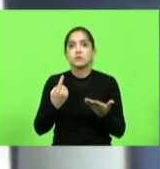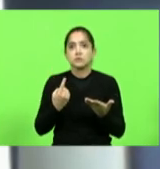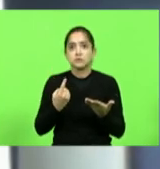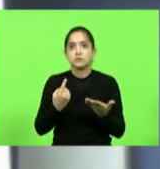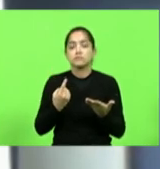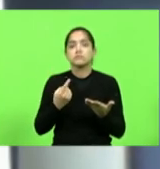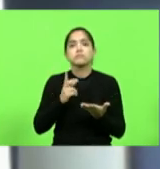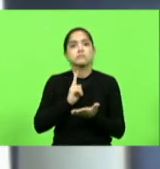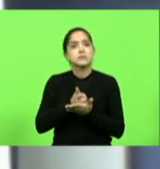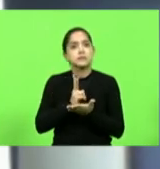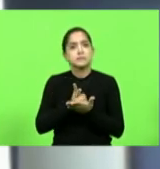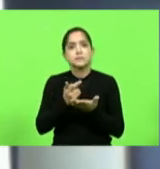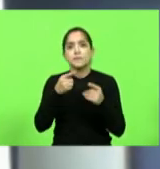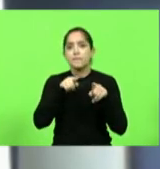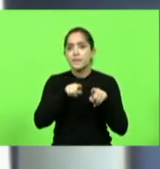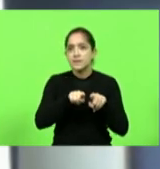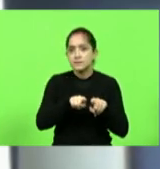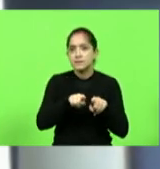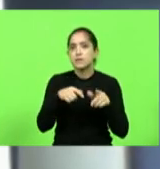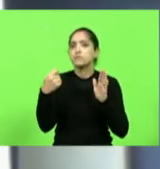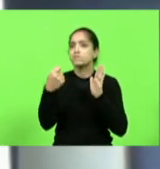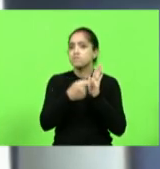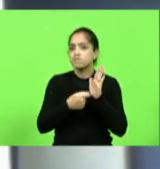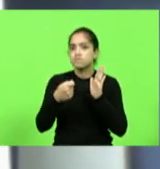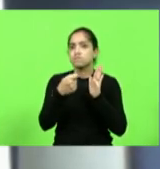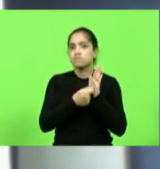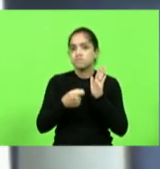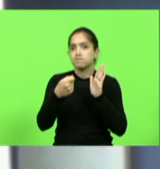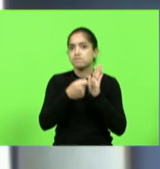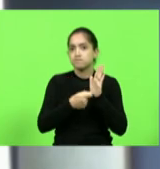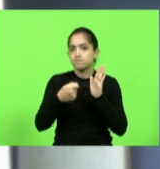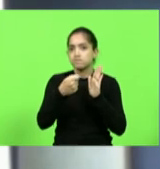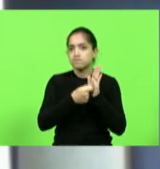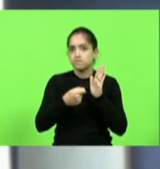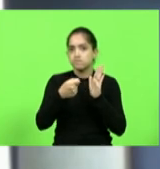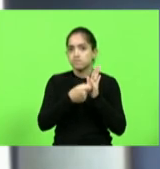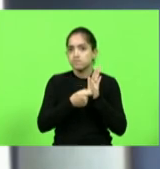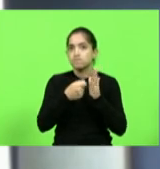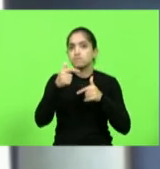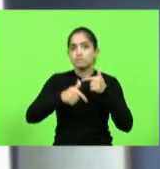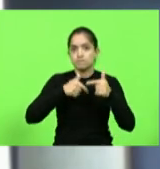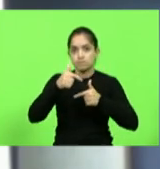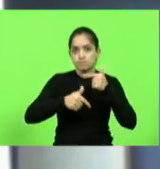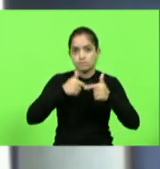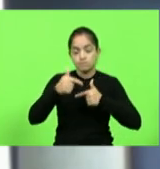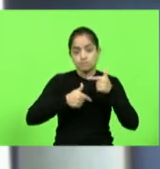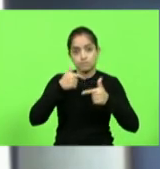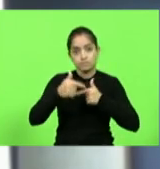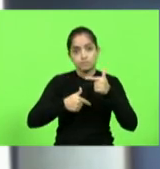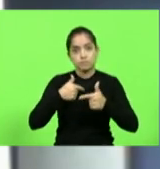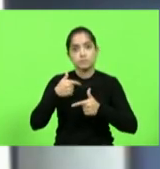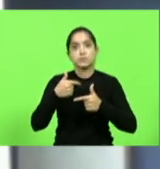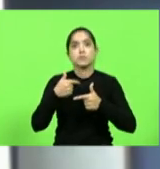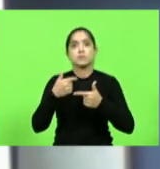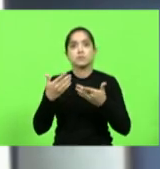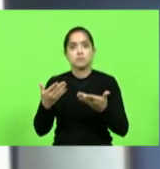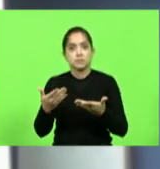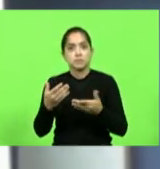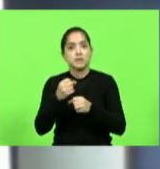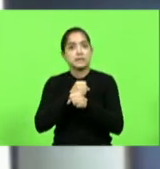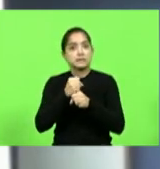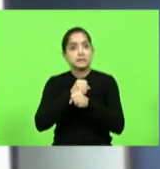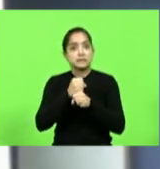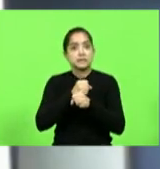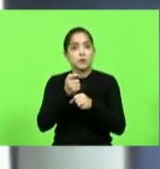fomos parceiros dessa luta incansável desses trabalhadores e trabalhadoras que ao longo de quase 20